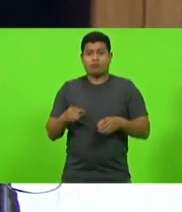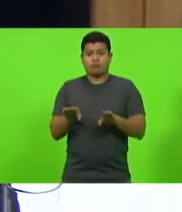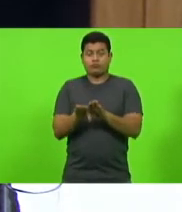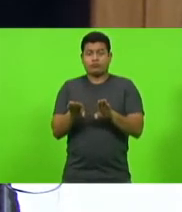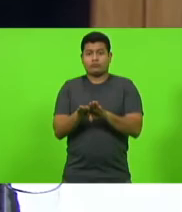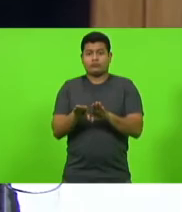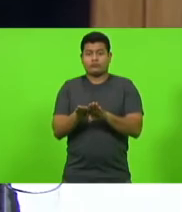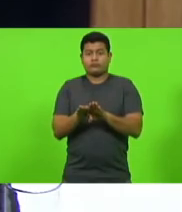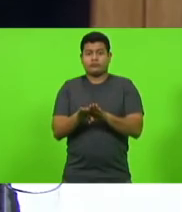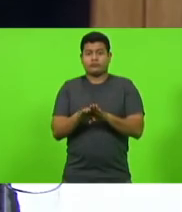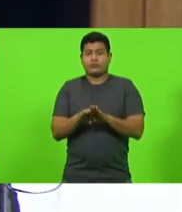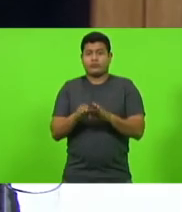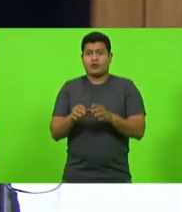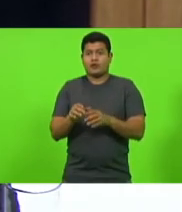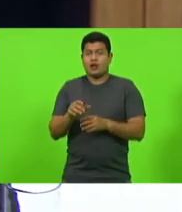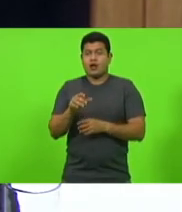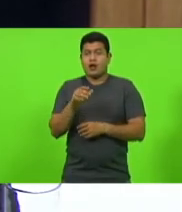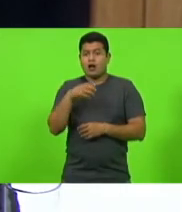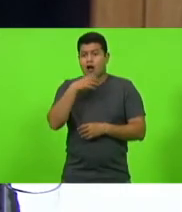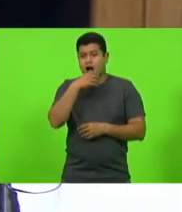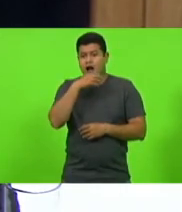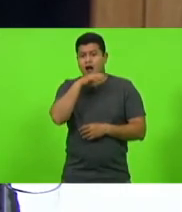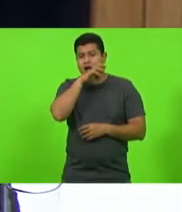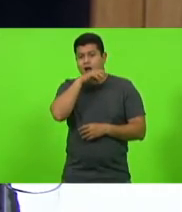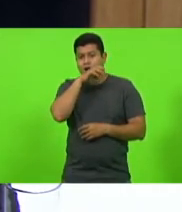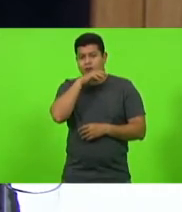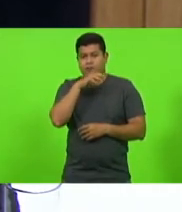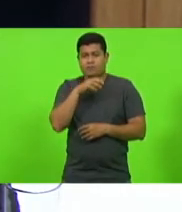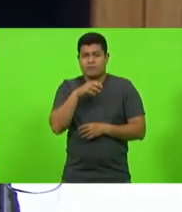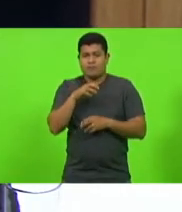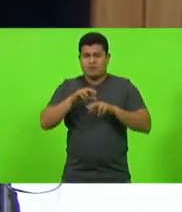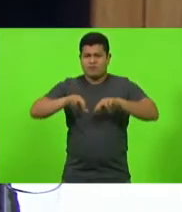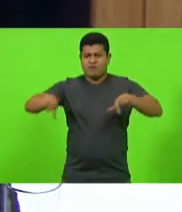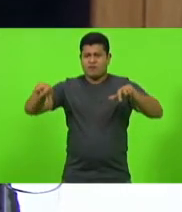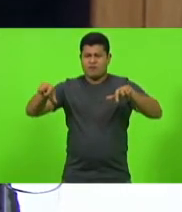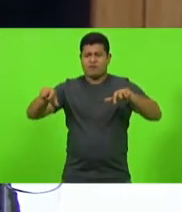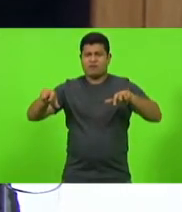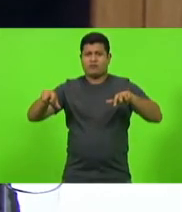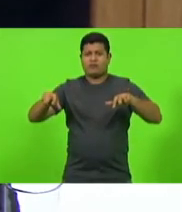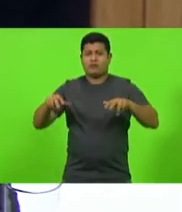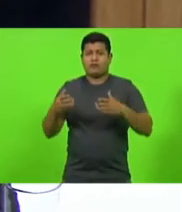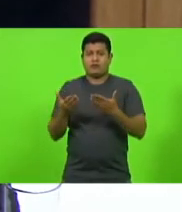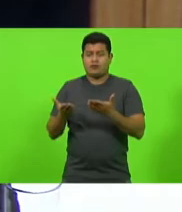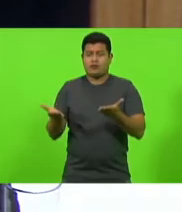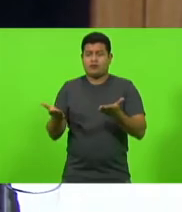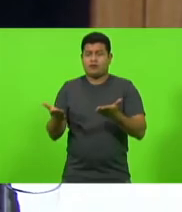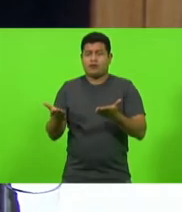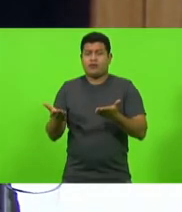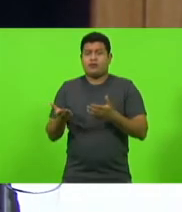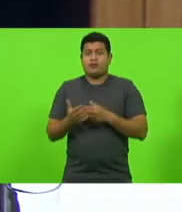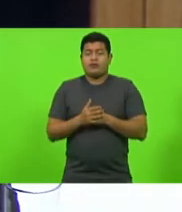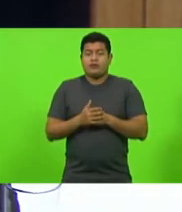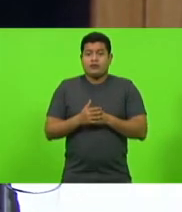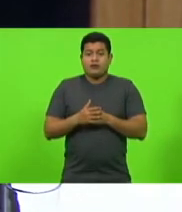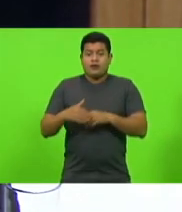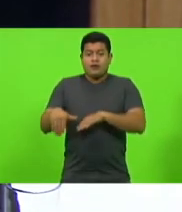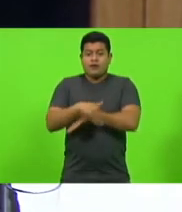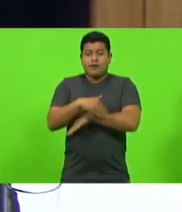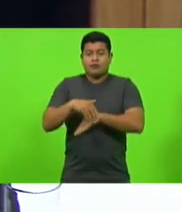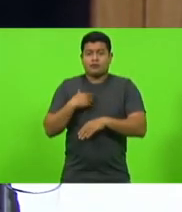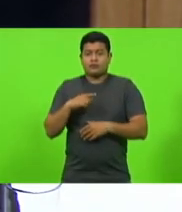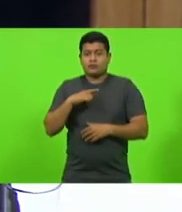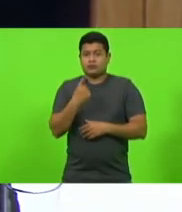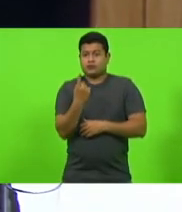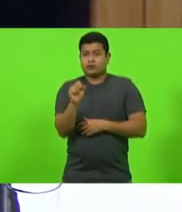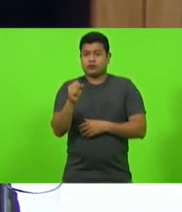de rua nos 18 municípios. Nos 18. Para Lages, no próximo ano, a nossa meta,